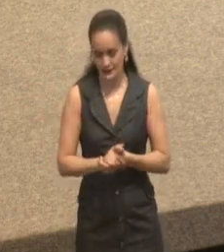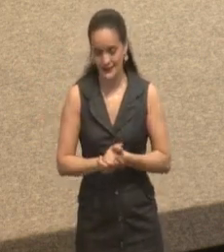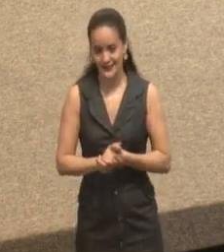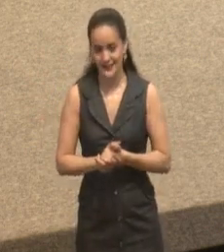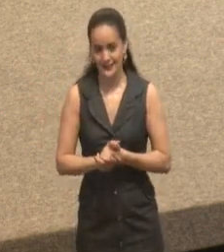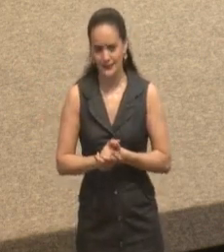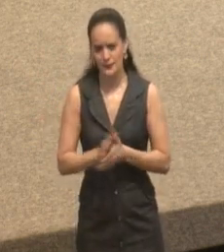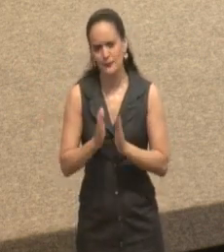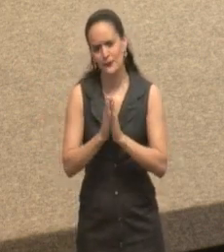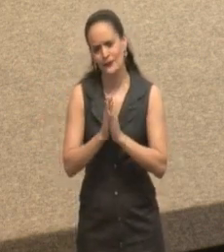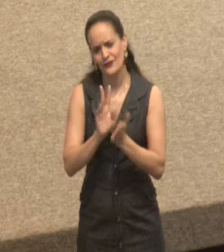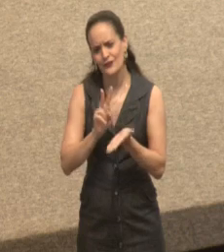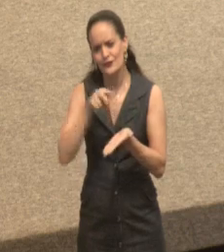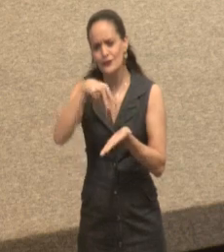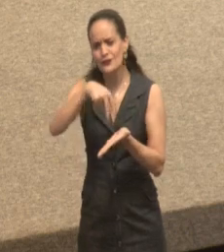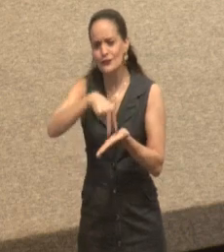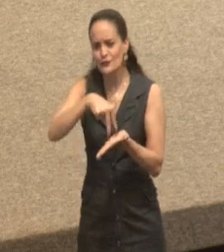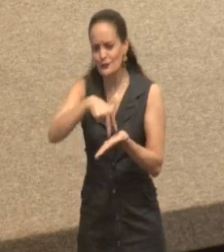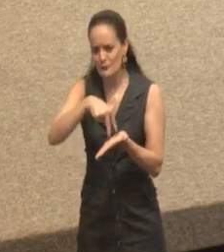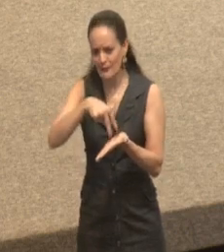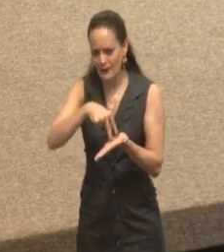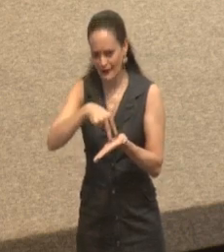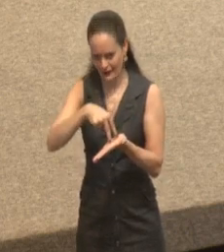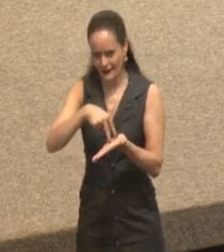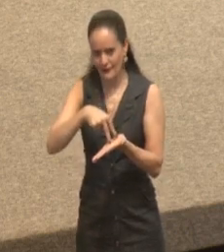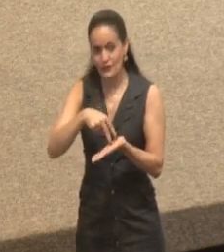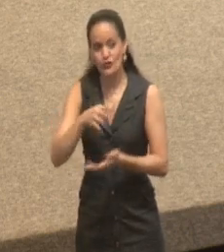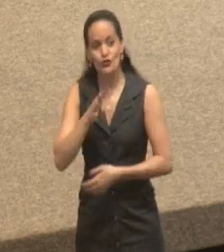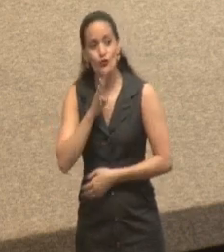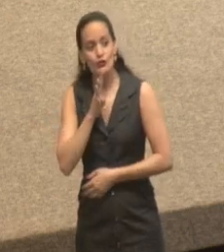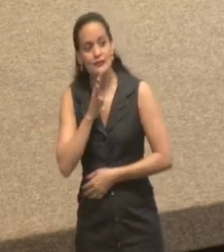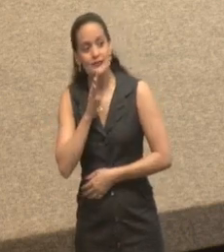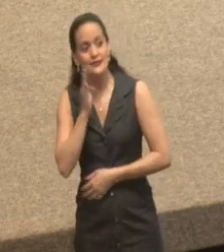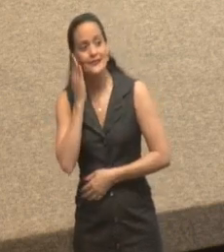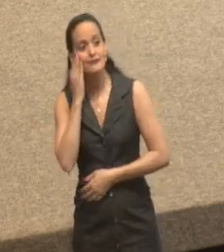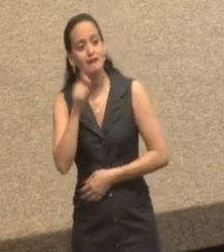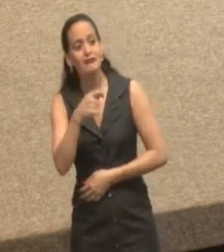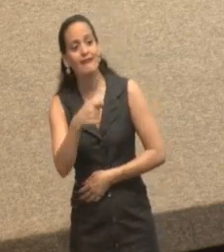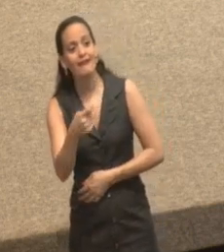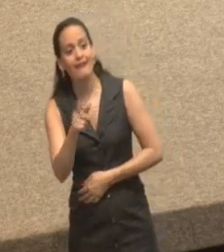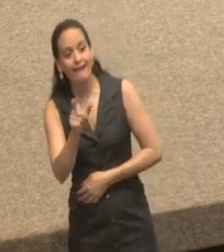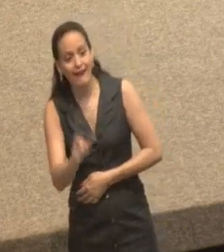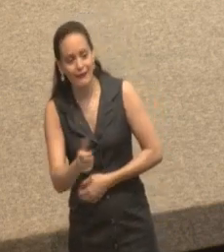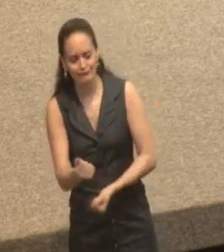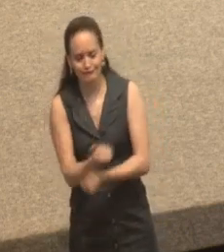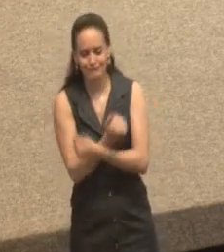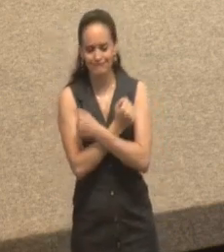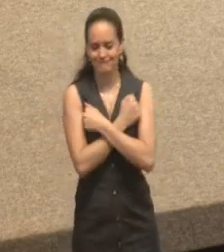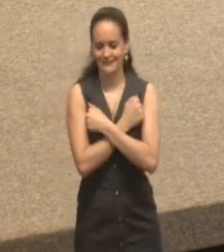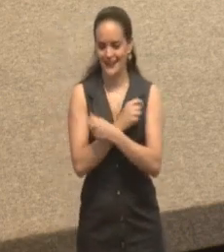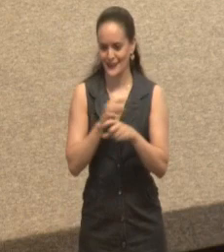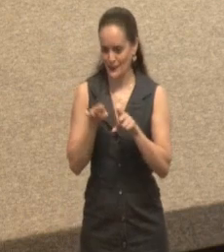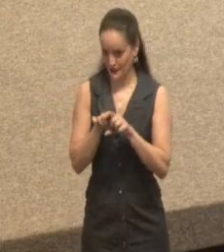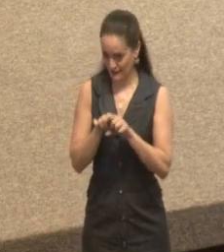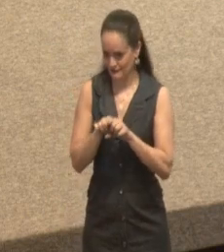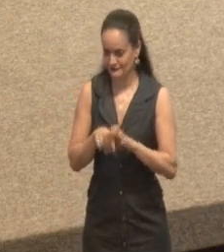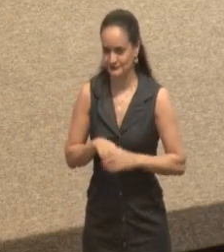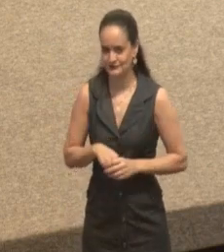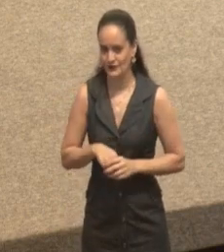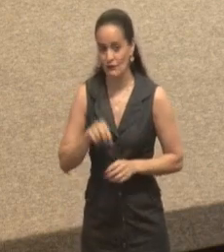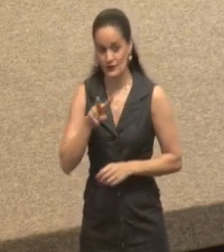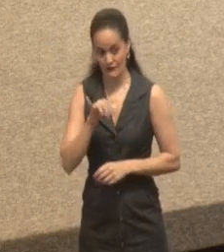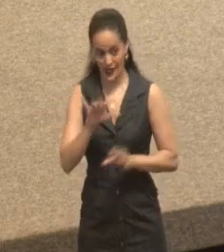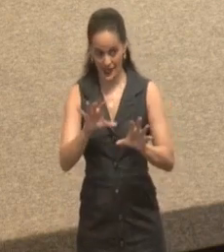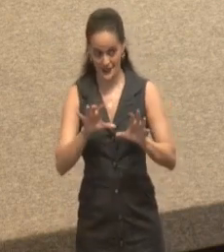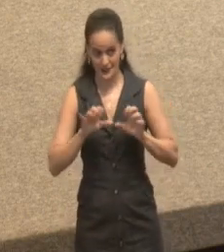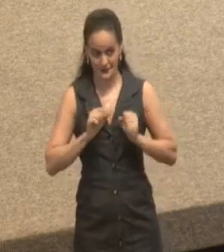você coloque-se em pé para que a gente te ache, te reconheça, para te dar um abraço. Você vai receber deste